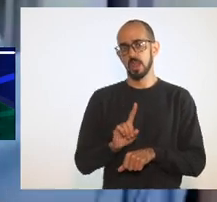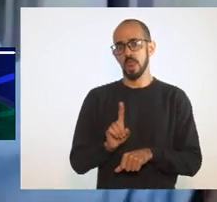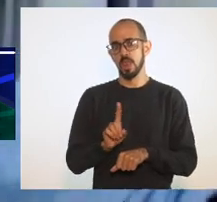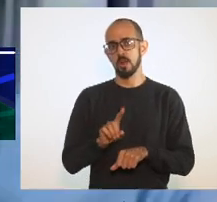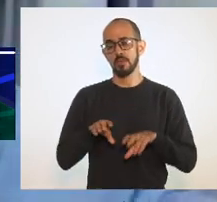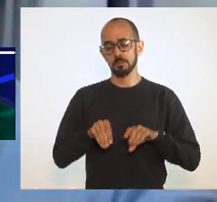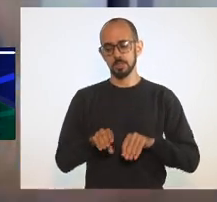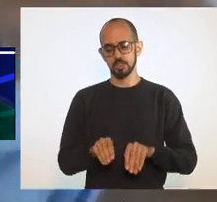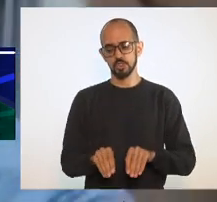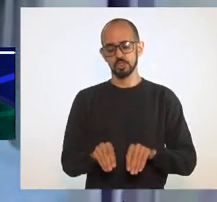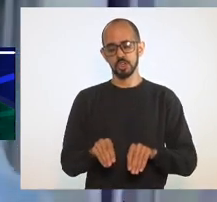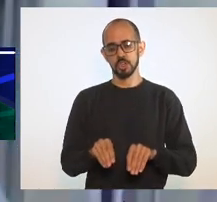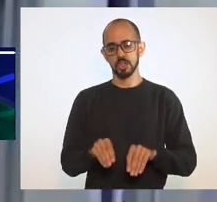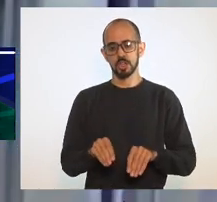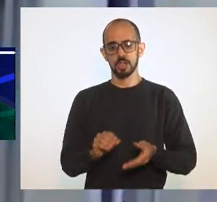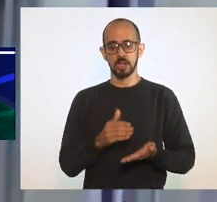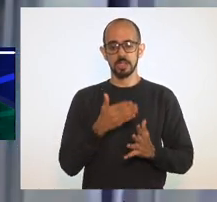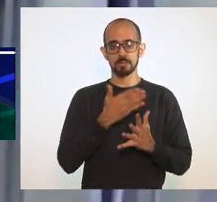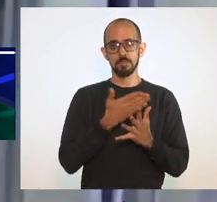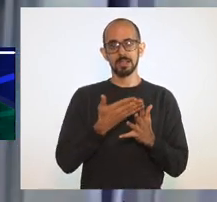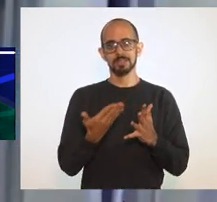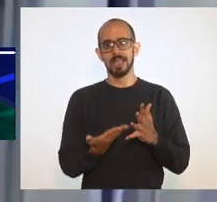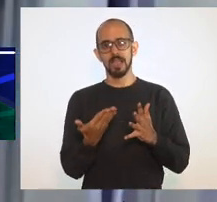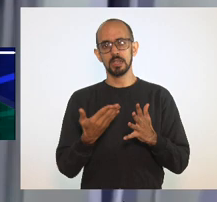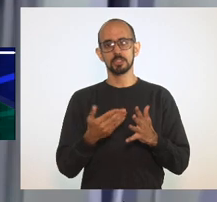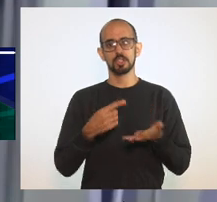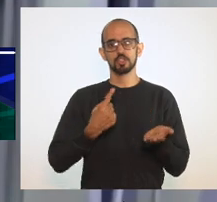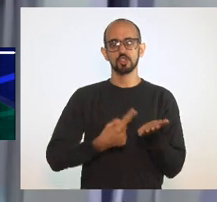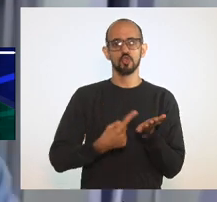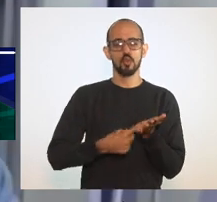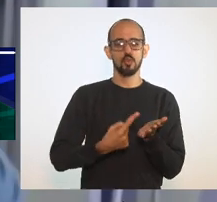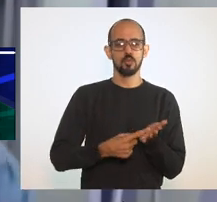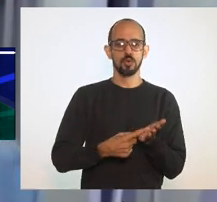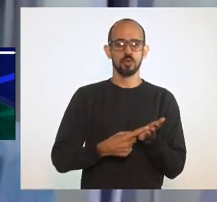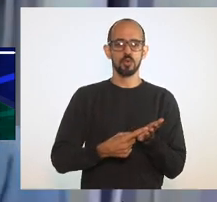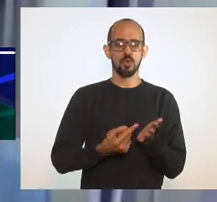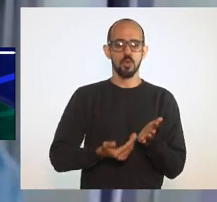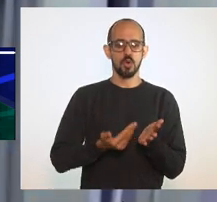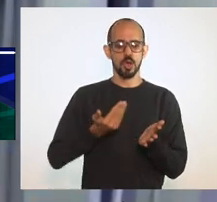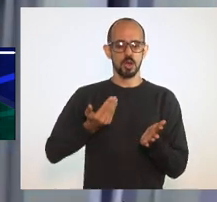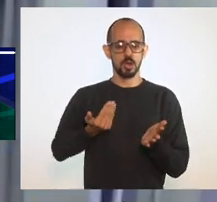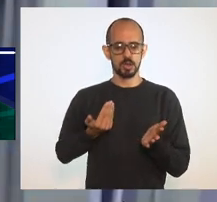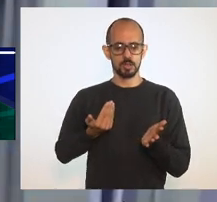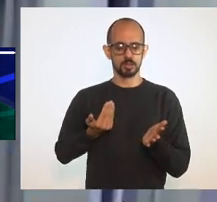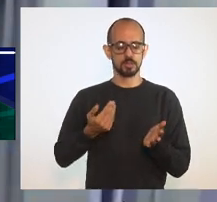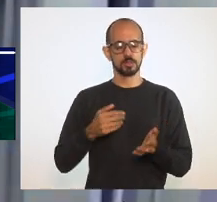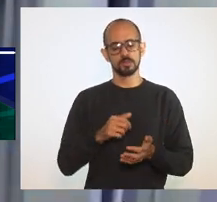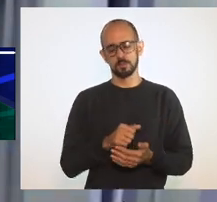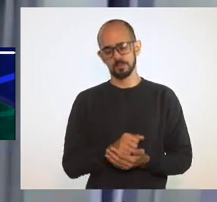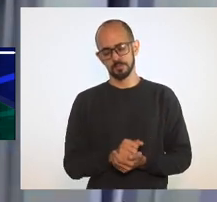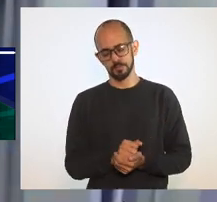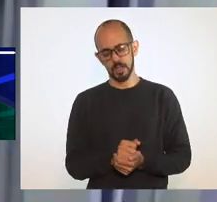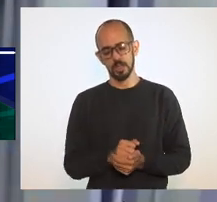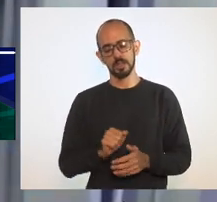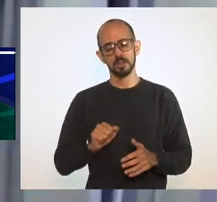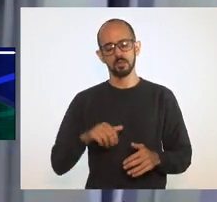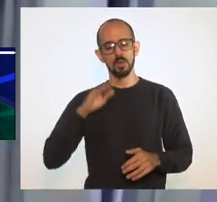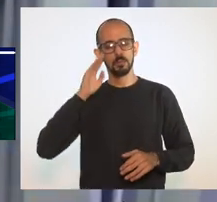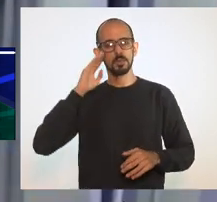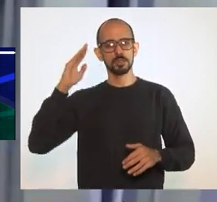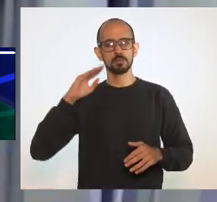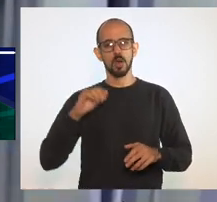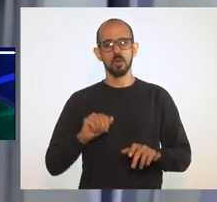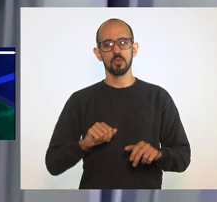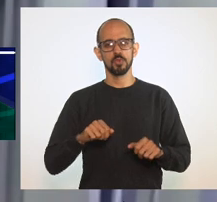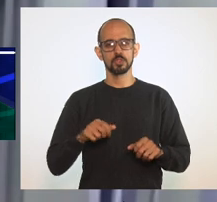de ajustamento de conduta, conforme o Mink explicou com detalhe, ele que foi um dos lutadores principais para que isso fosse consagrado. Por